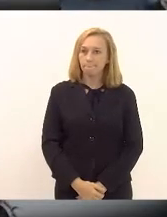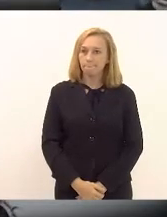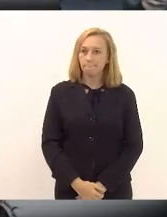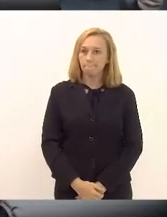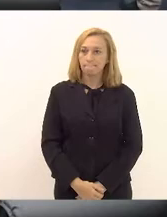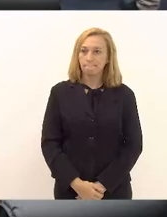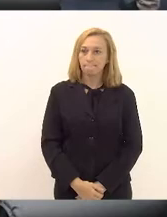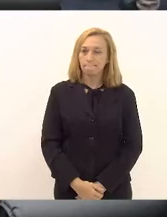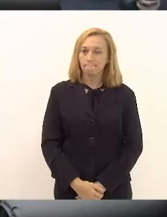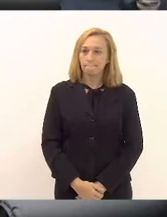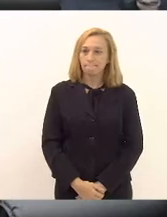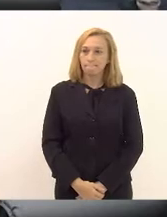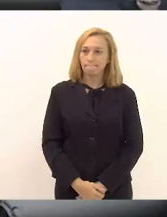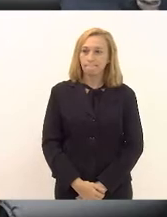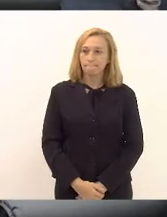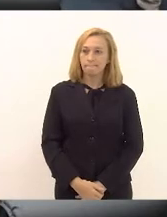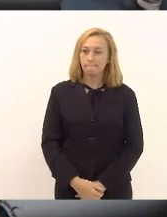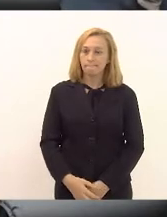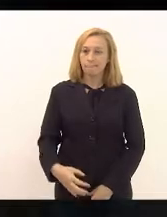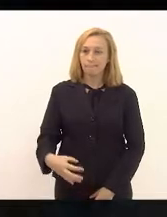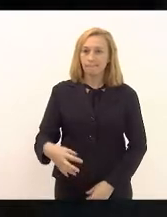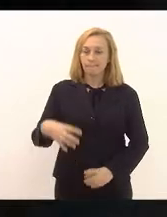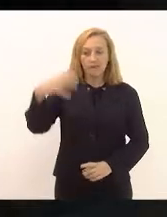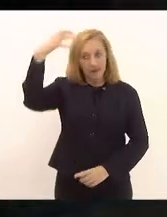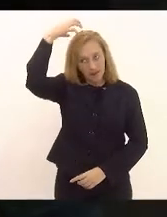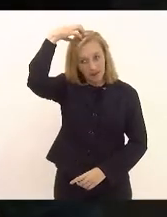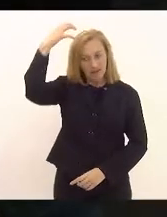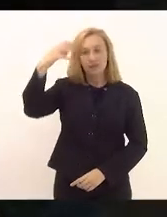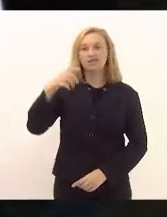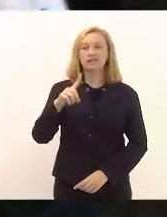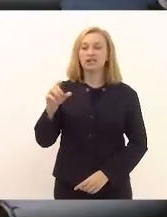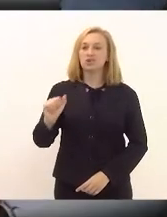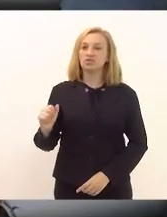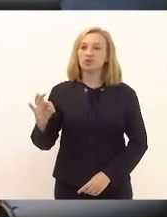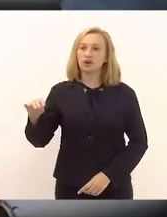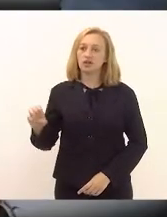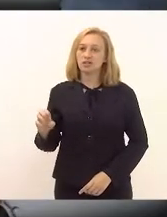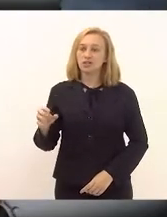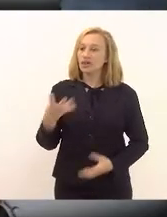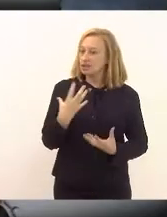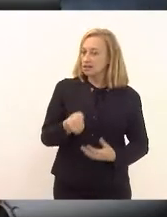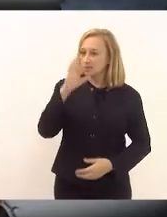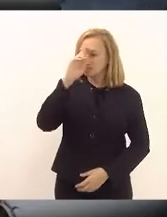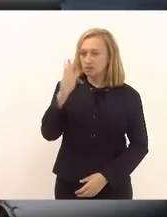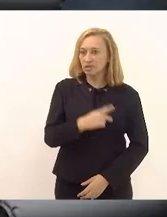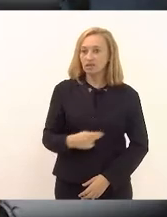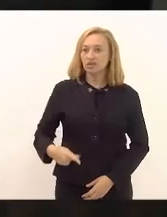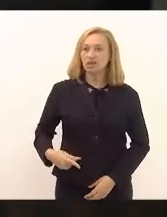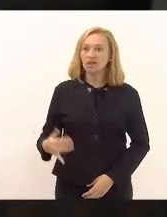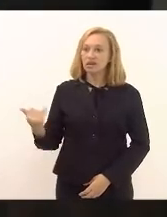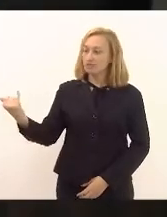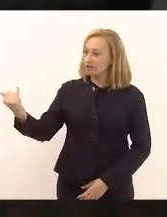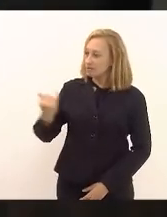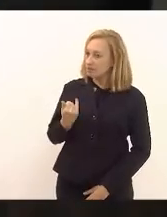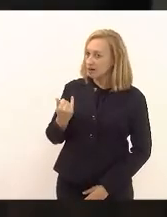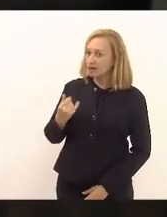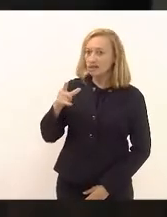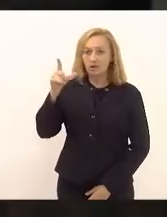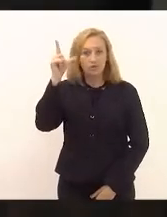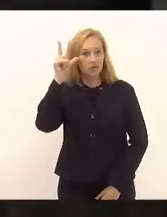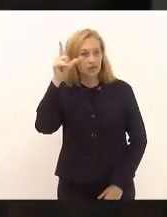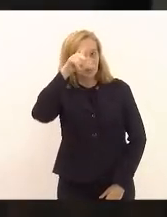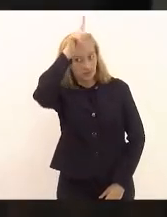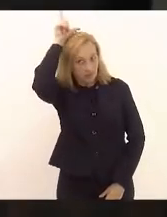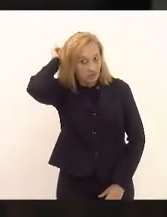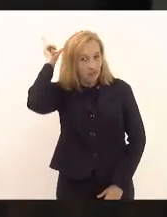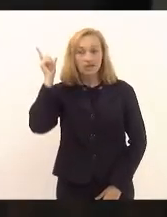Rainha da Zona Oeste. Parecer favorável, presidente. Eu fui informada, Lucinha, Luiz Paulo,